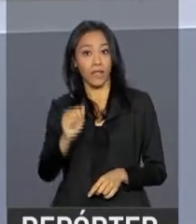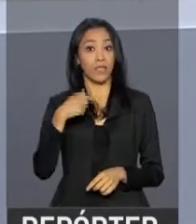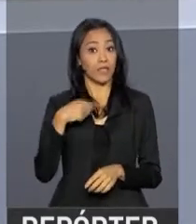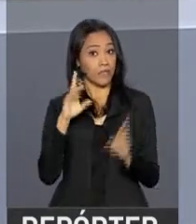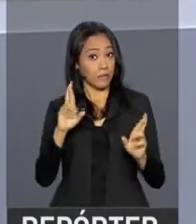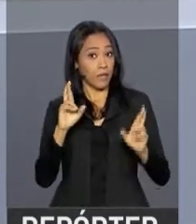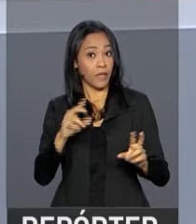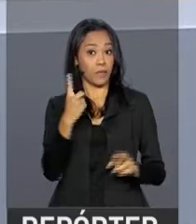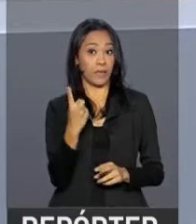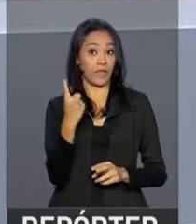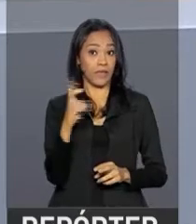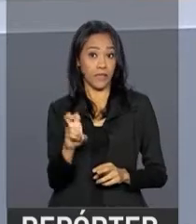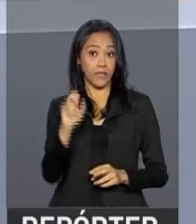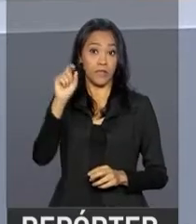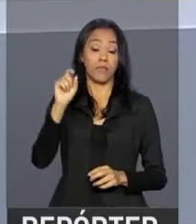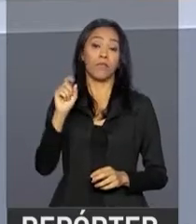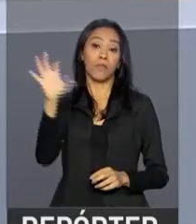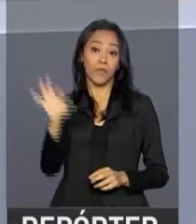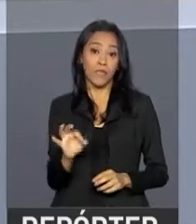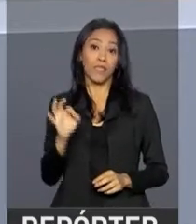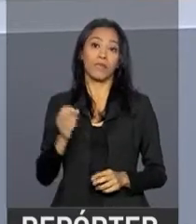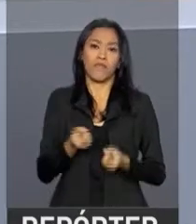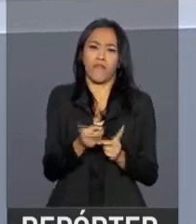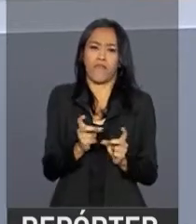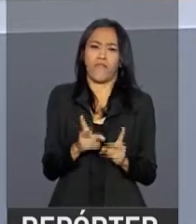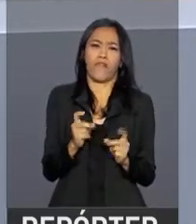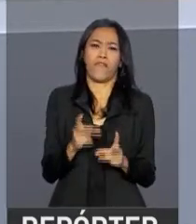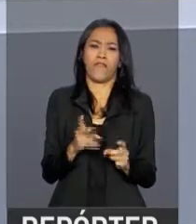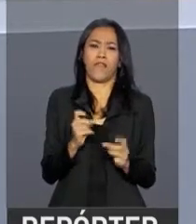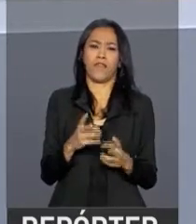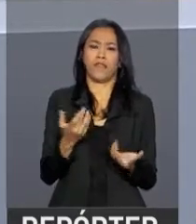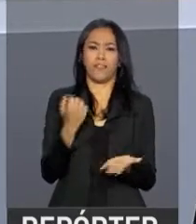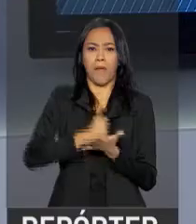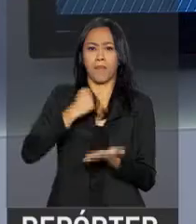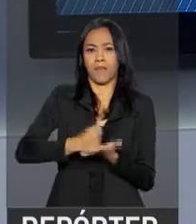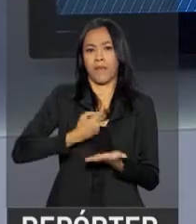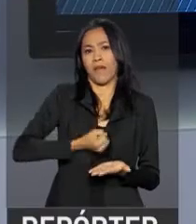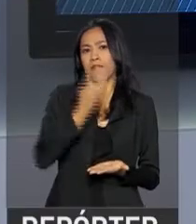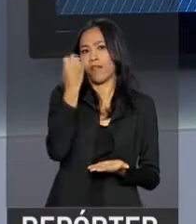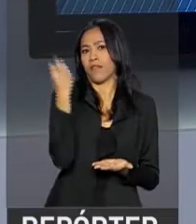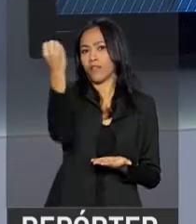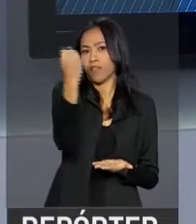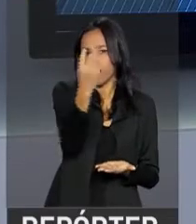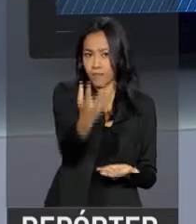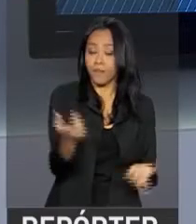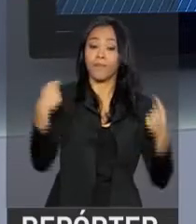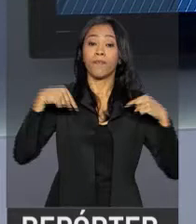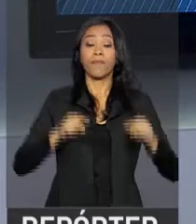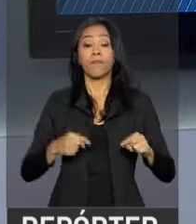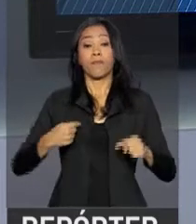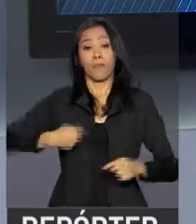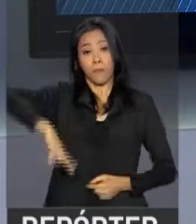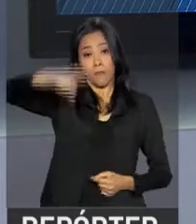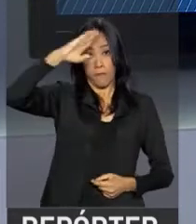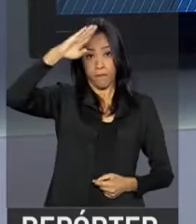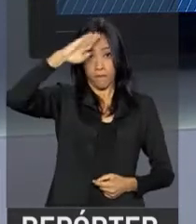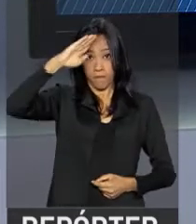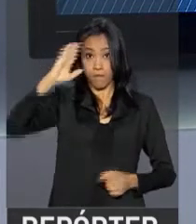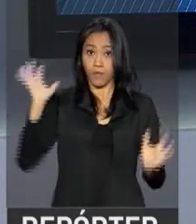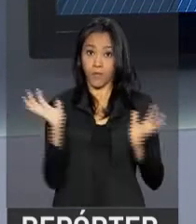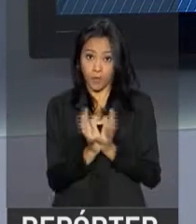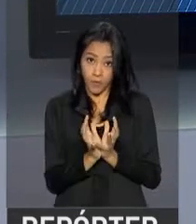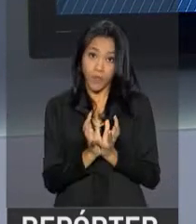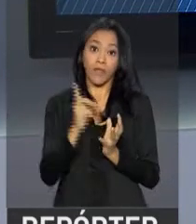nas vendas de pacotes de viagens durante o carnaval as forças armadas estão no combate ao tráfico de